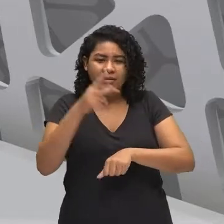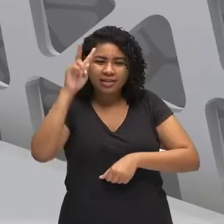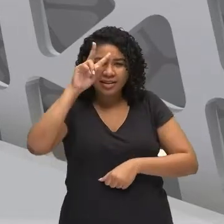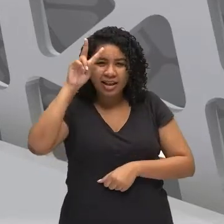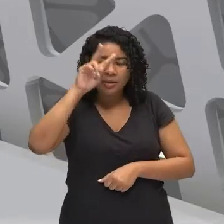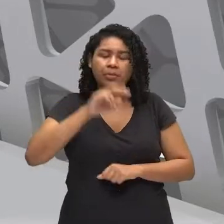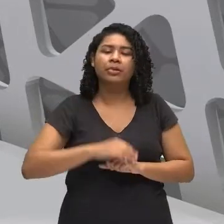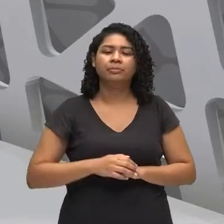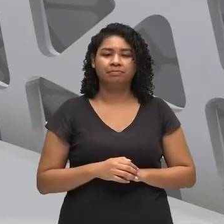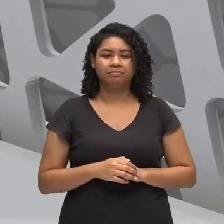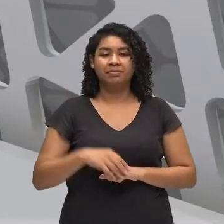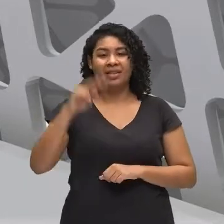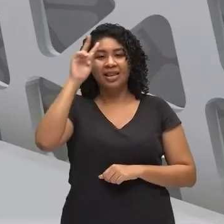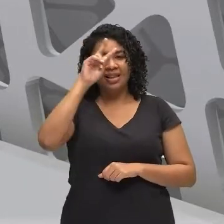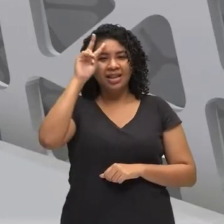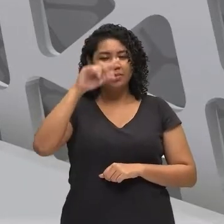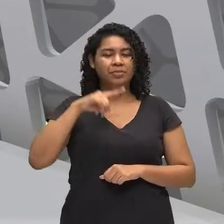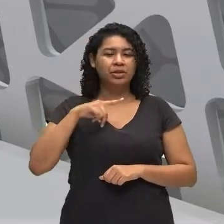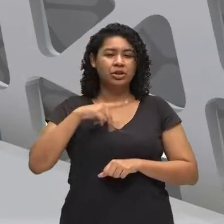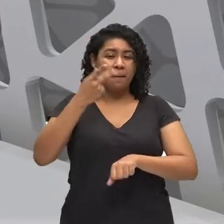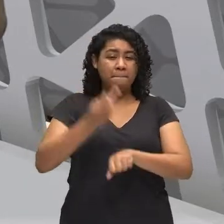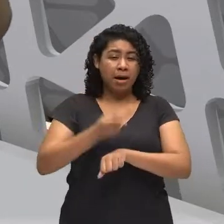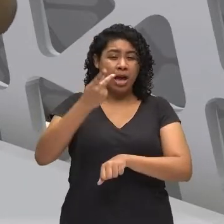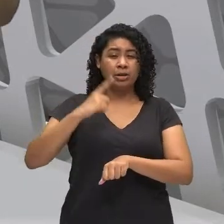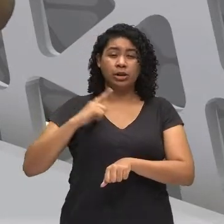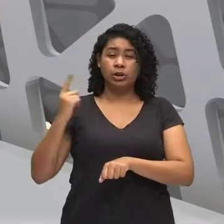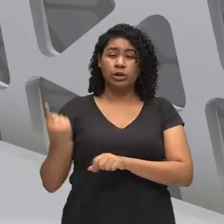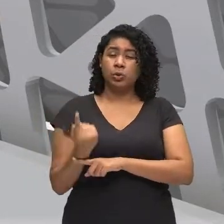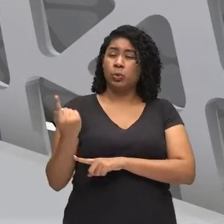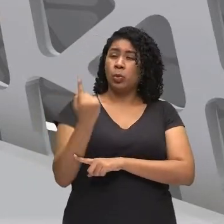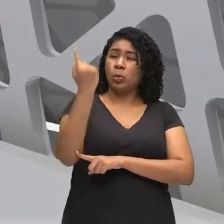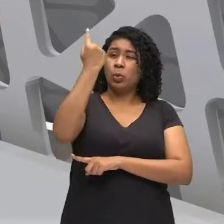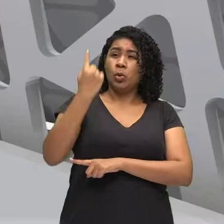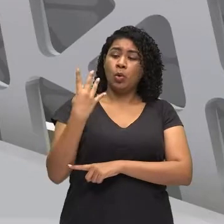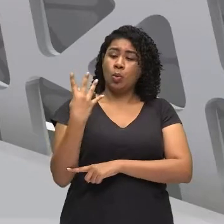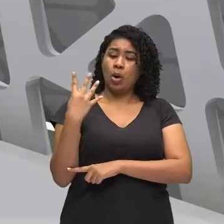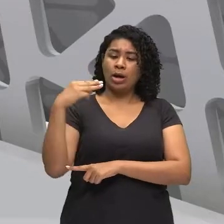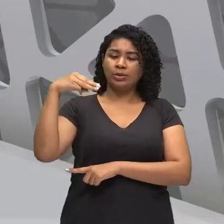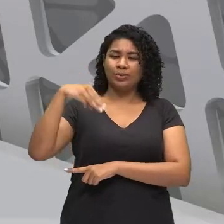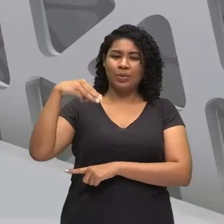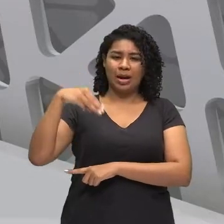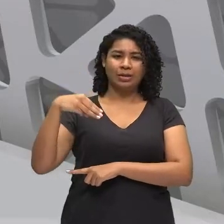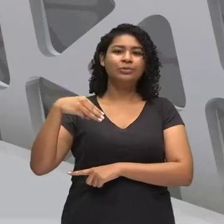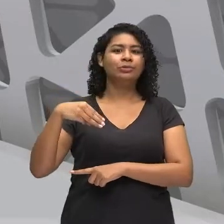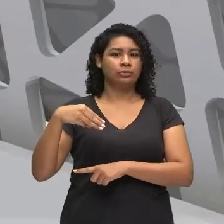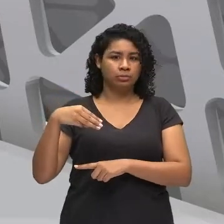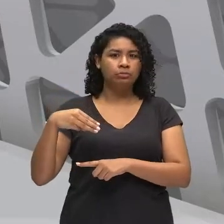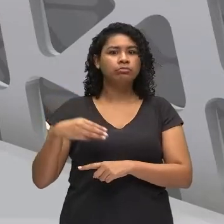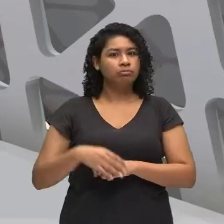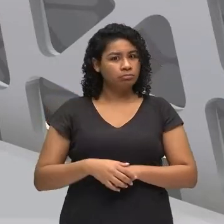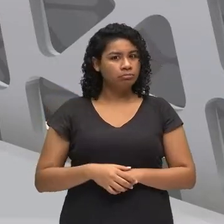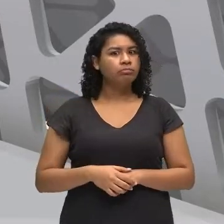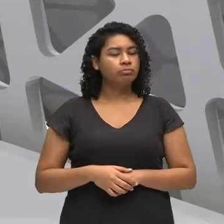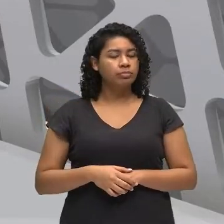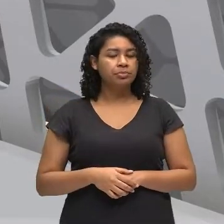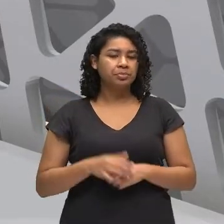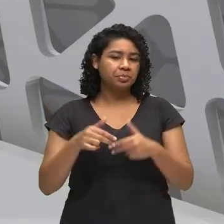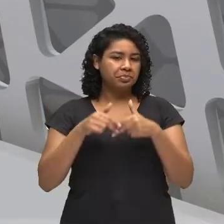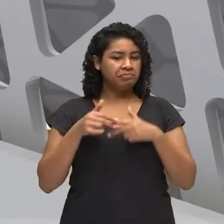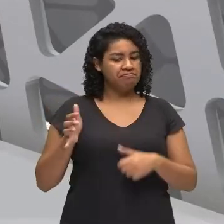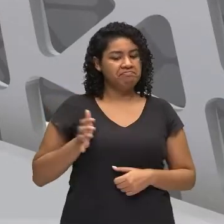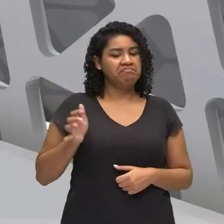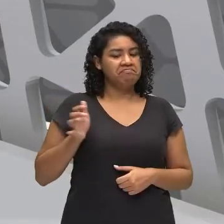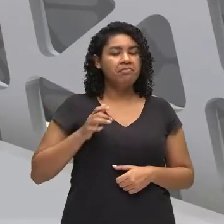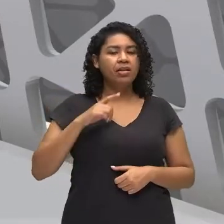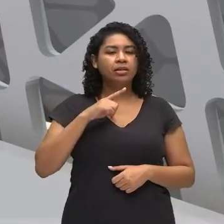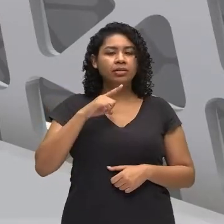lá que as peças de prata que eram encontradas chegavam a ter 4 metros de espessura? Então, foi muita riqueza. Então, se